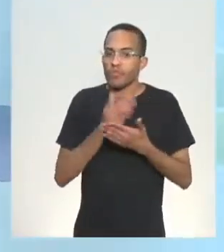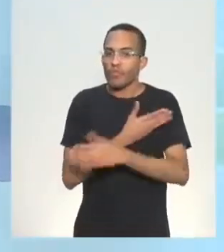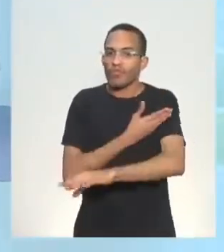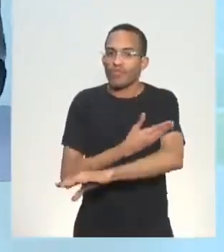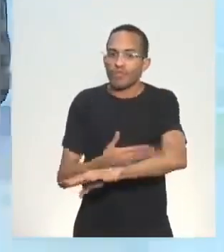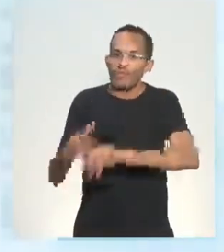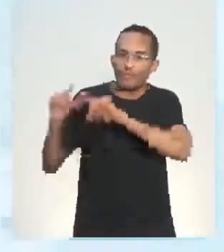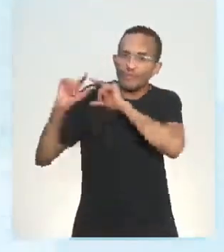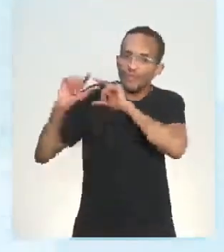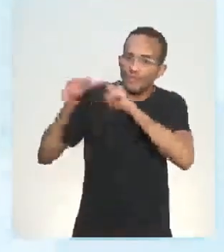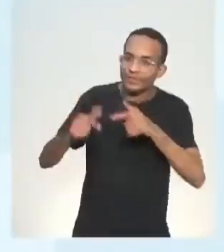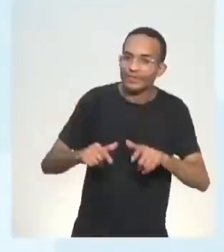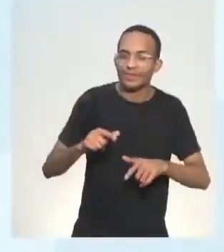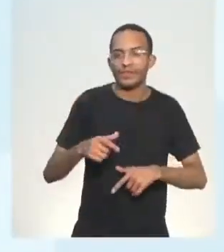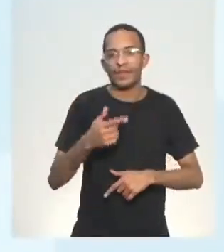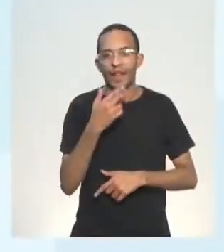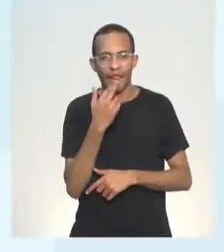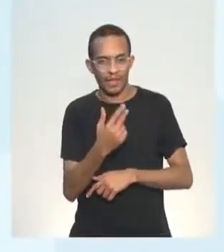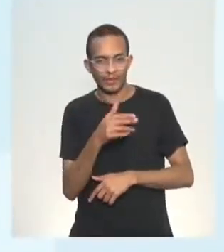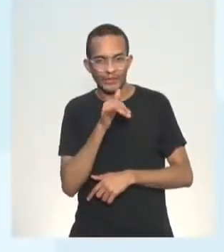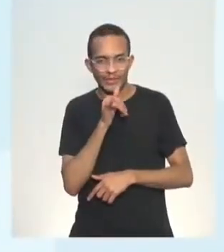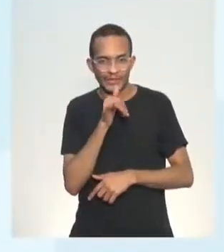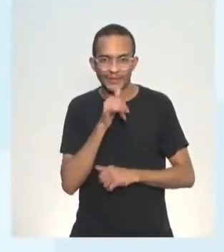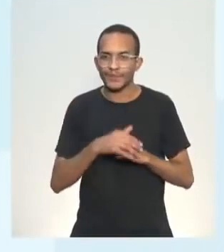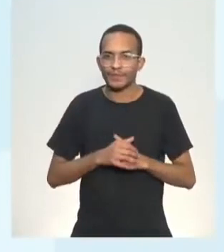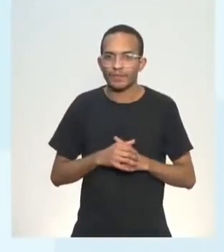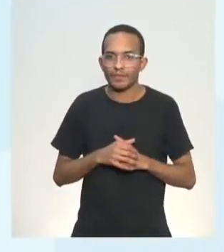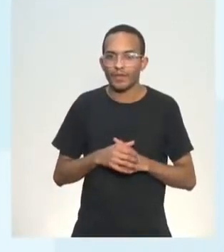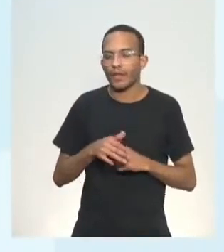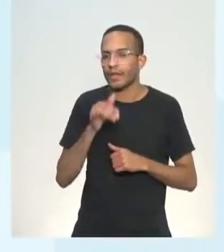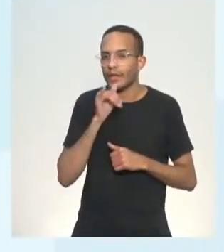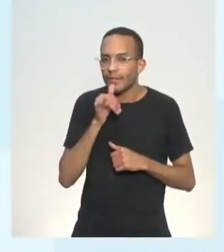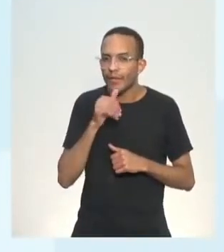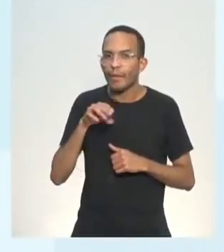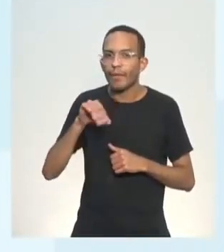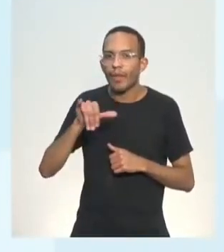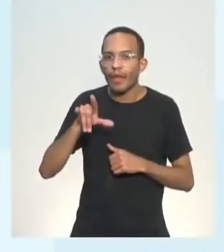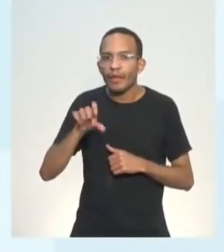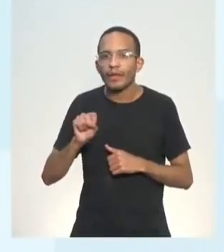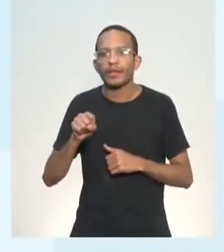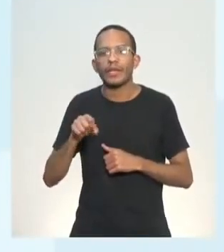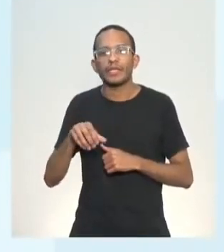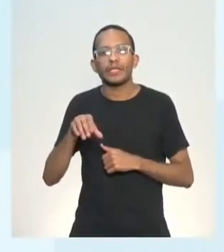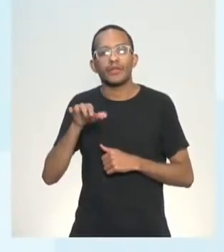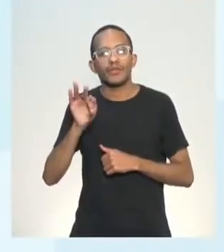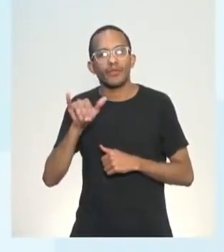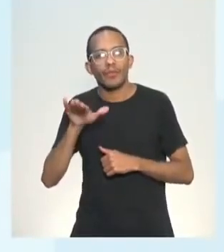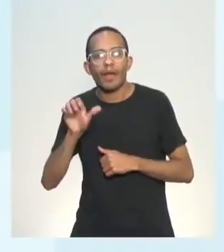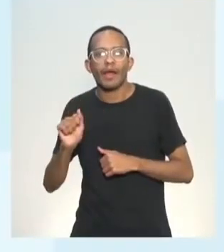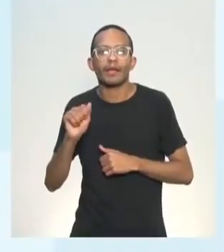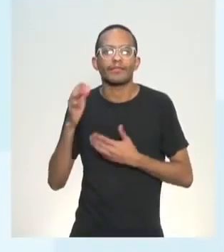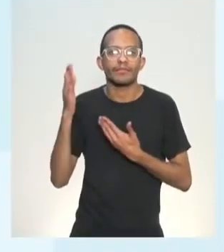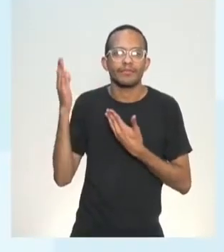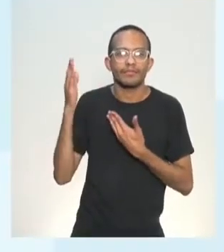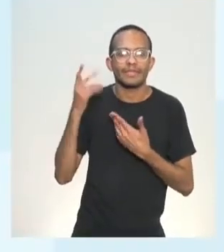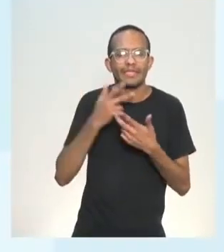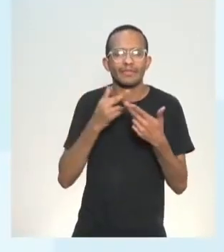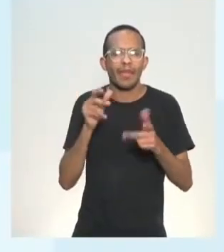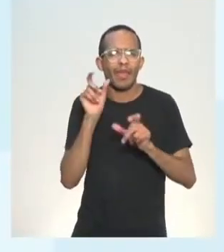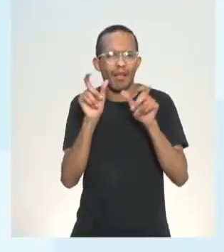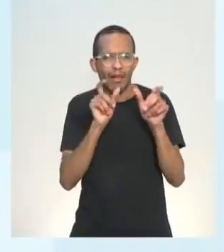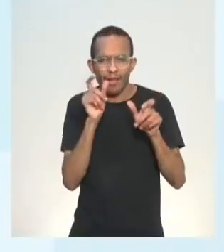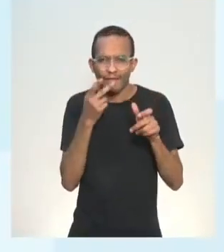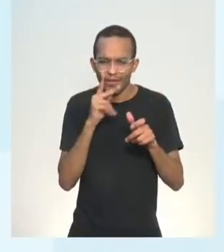da ancestralidade na nossa língua, por exemplo. Né? Quando a gente fala moleque, fubá, cachaça, quitanda, são